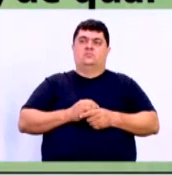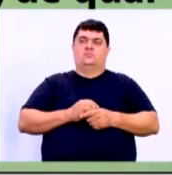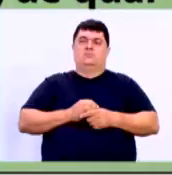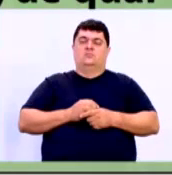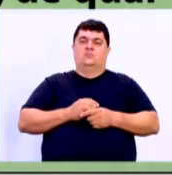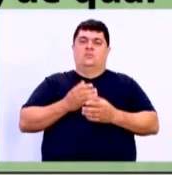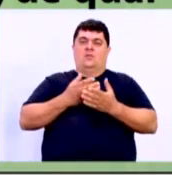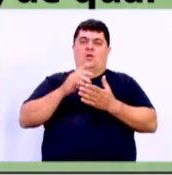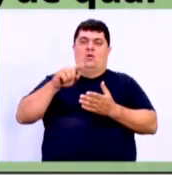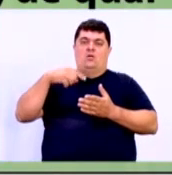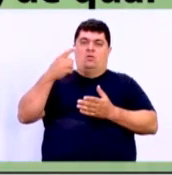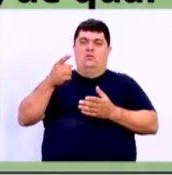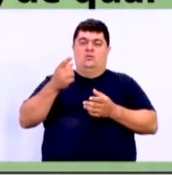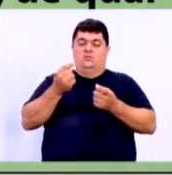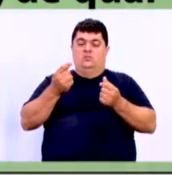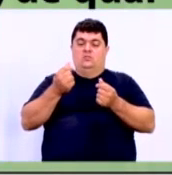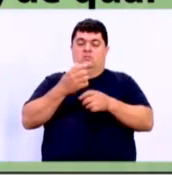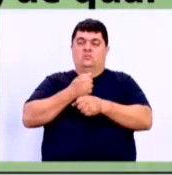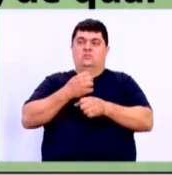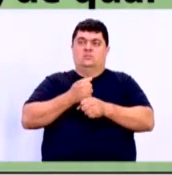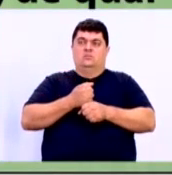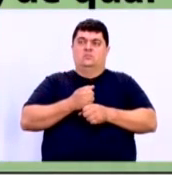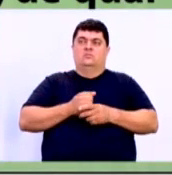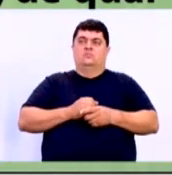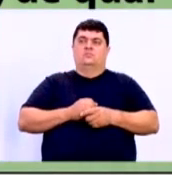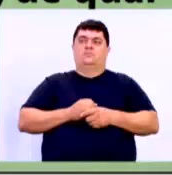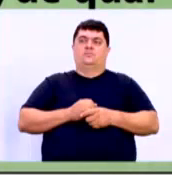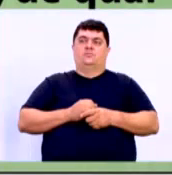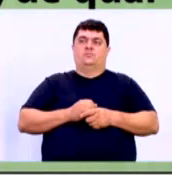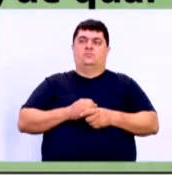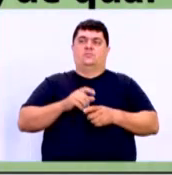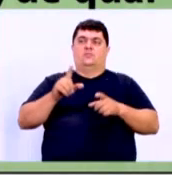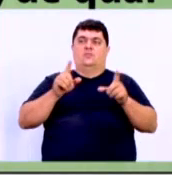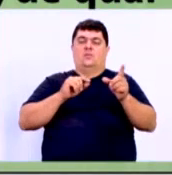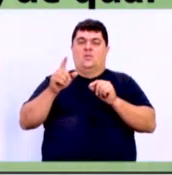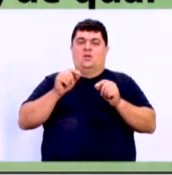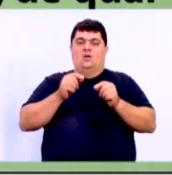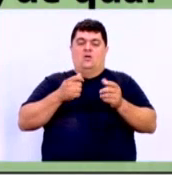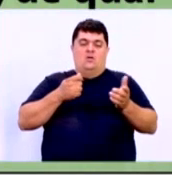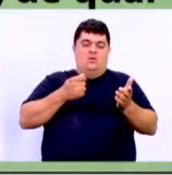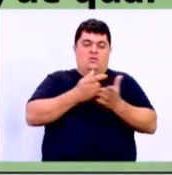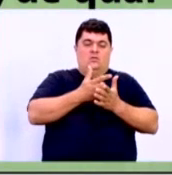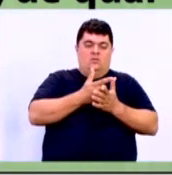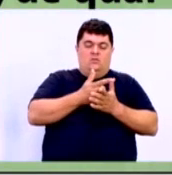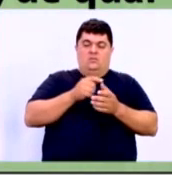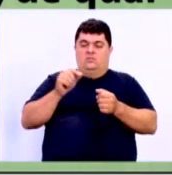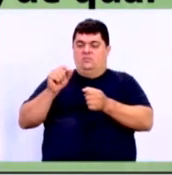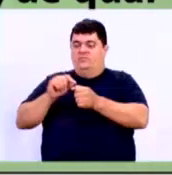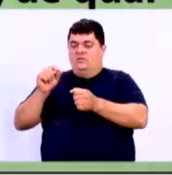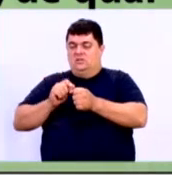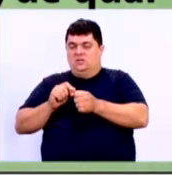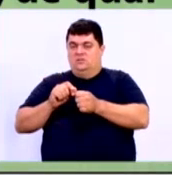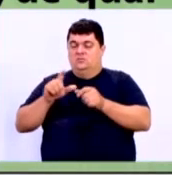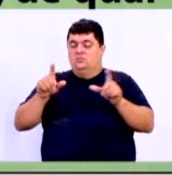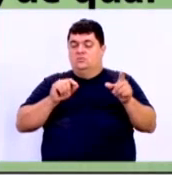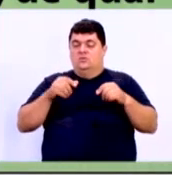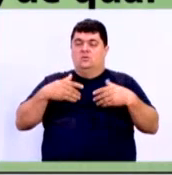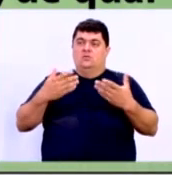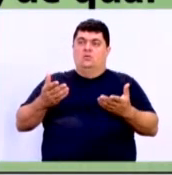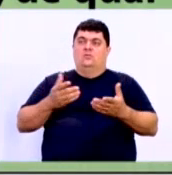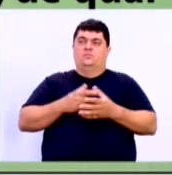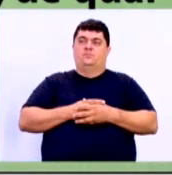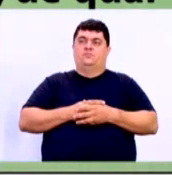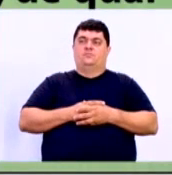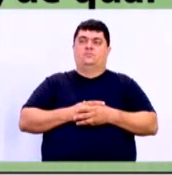próxima aula, formação de preço, hein? Outro ponto, decisão entre comprar e fabricar. Mais uma